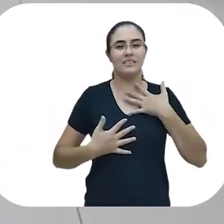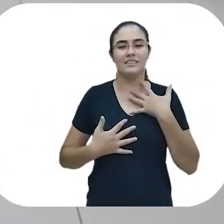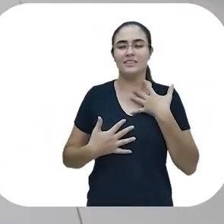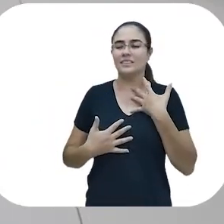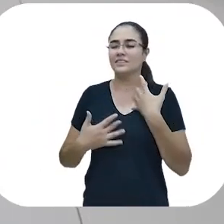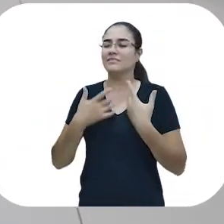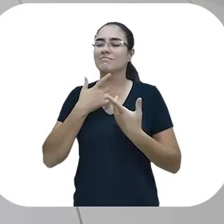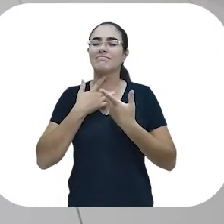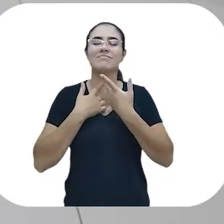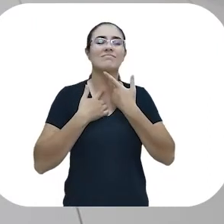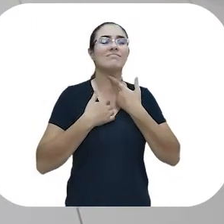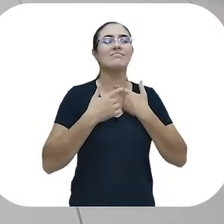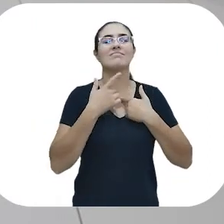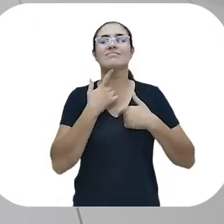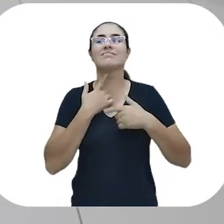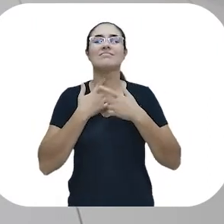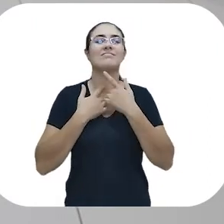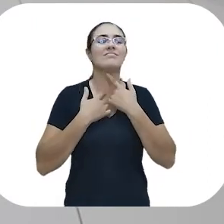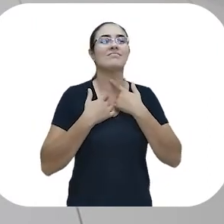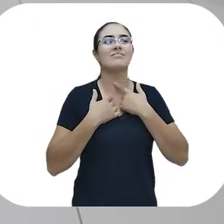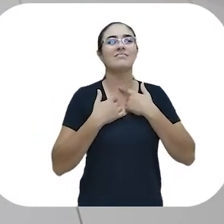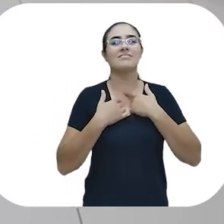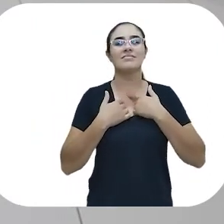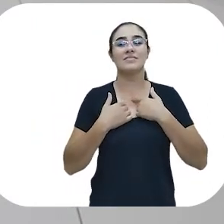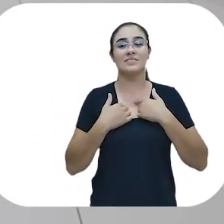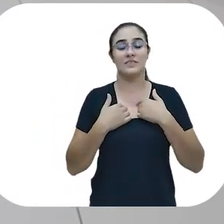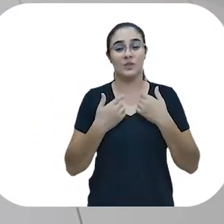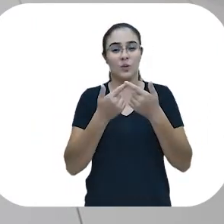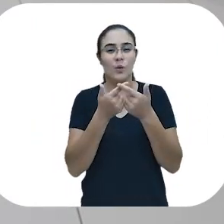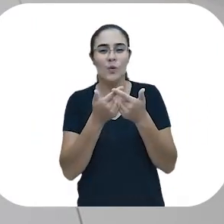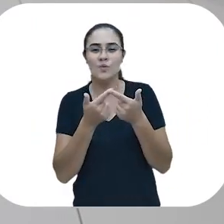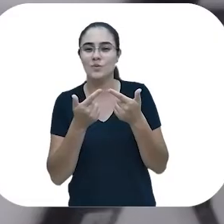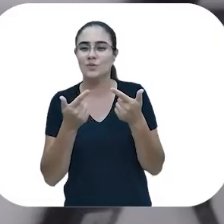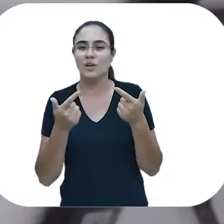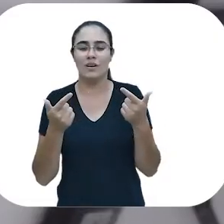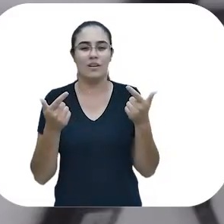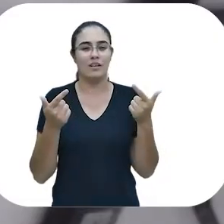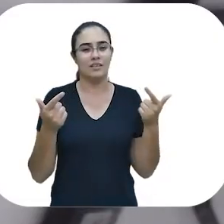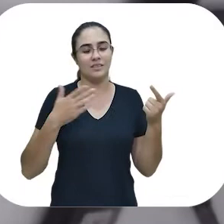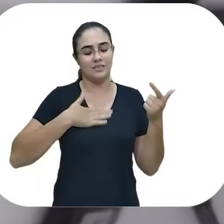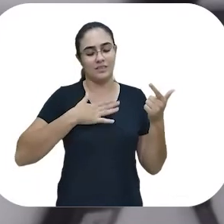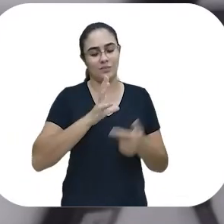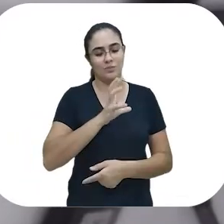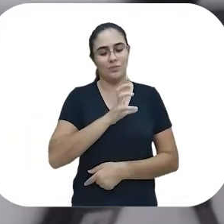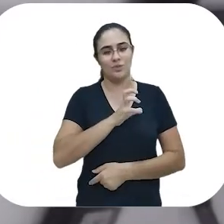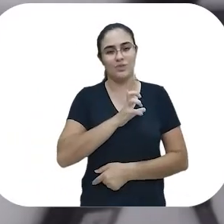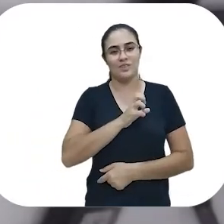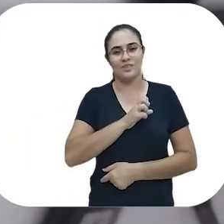empresta com sorte do meu